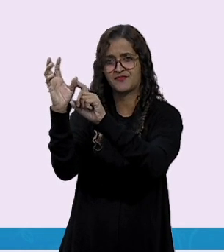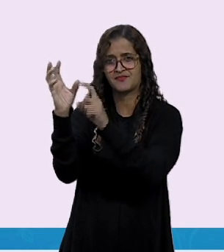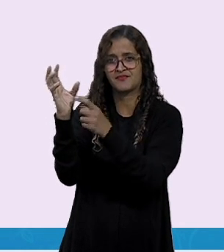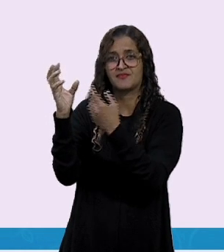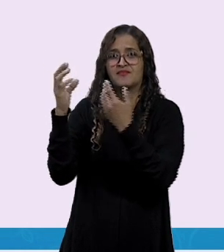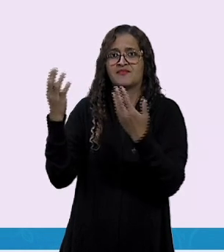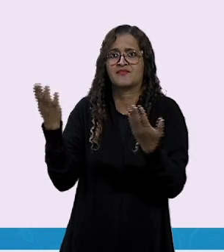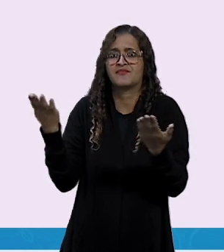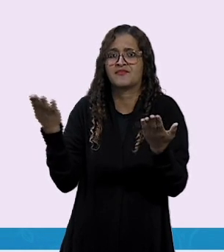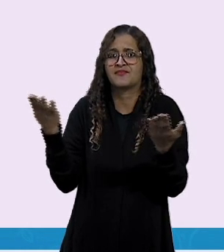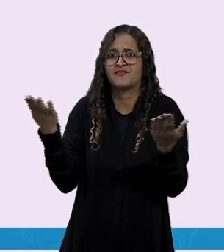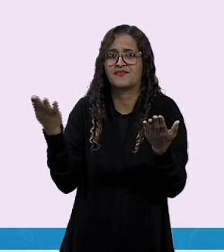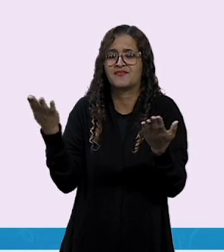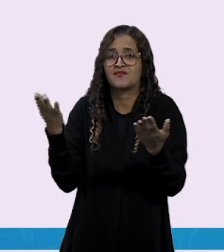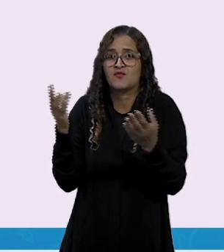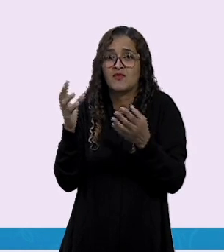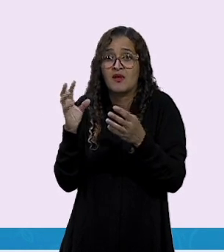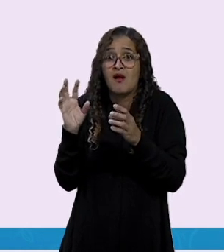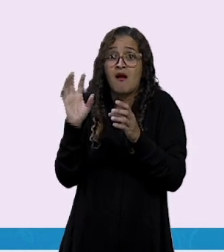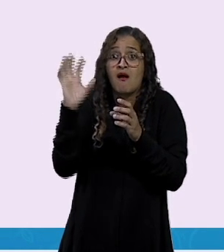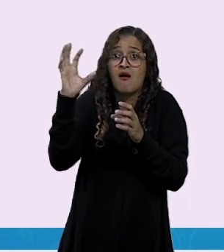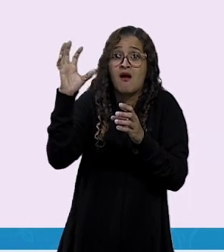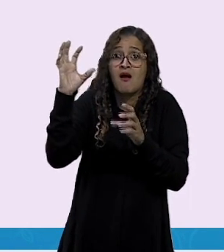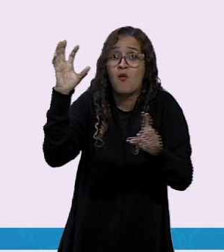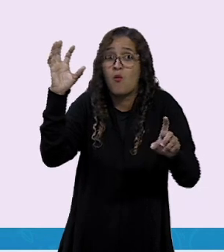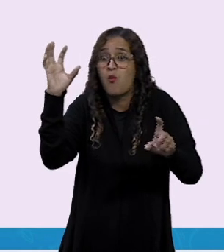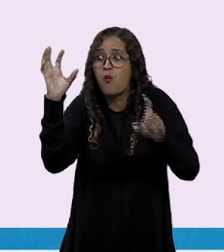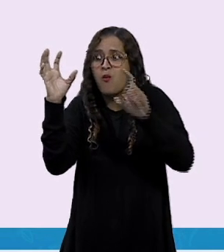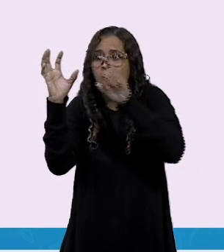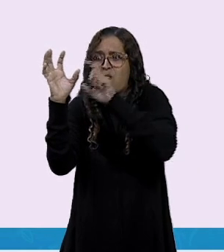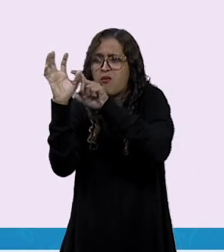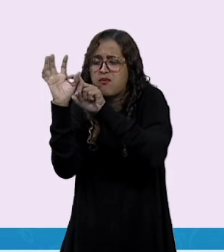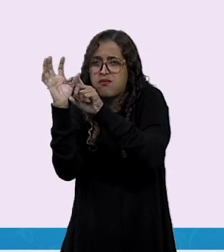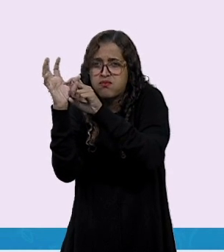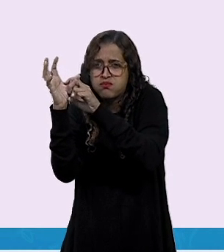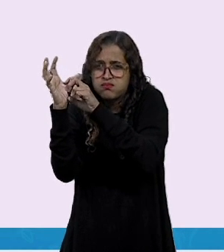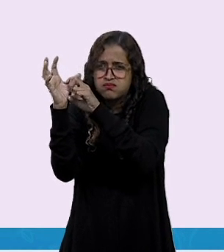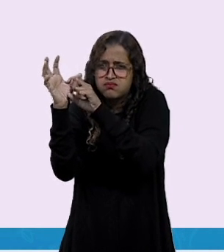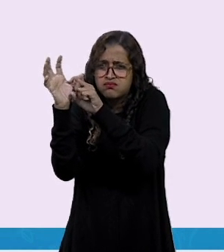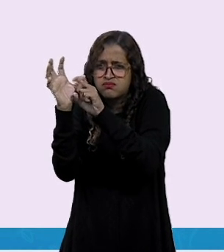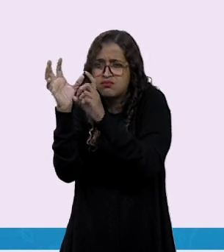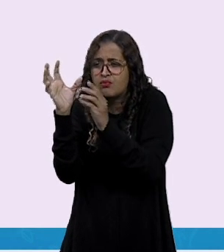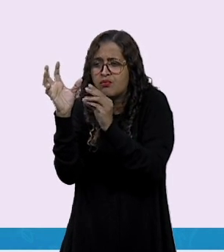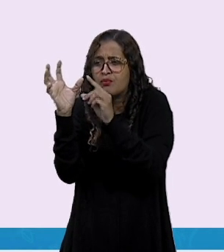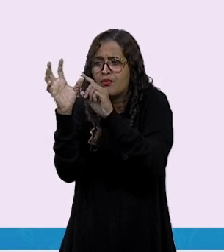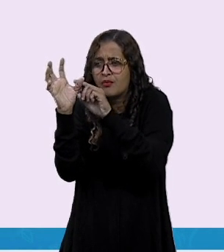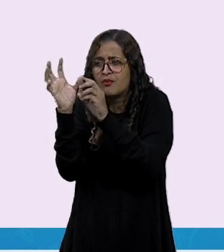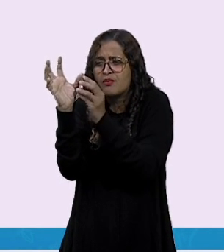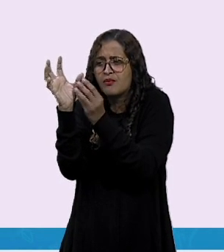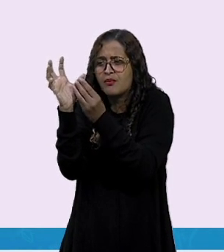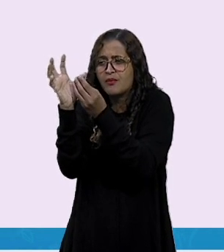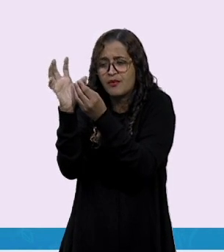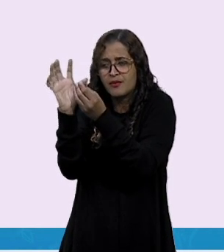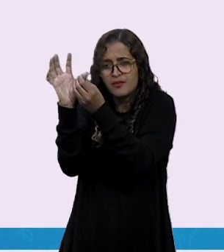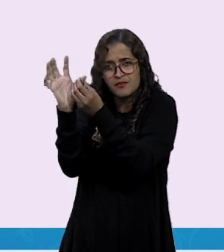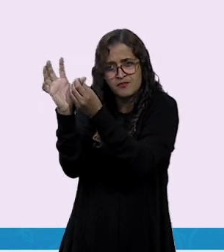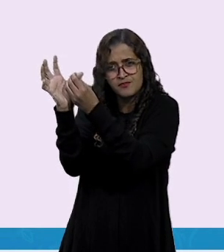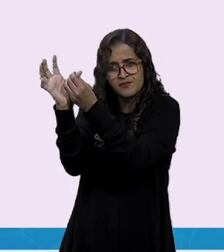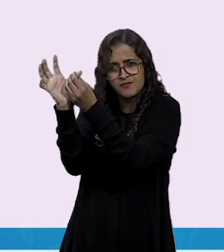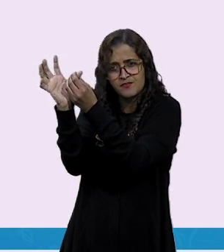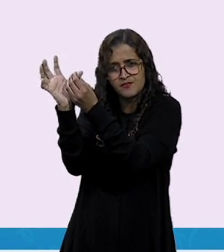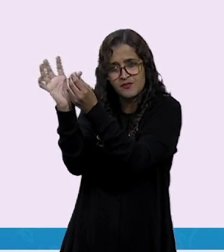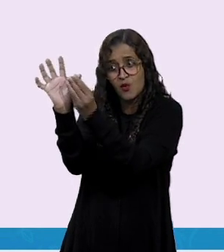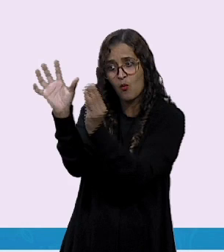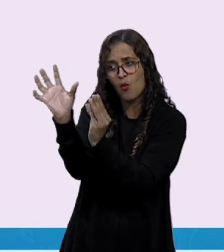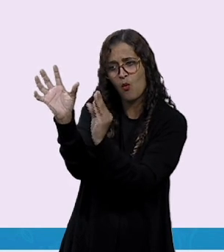Depois essa lagarta, ela se esconde num lugar bem protegido. Lembra que a professora mostrou na imagem? Isso, ela fica